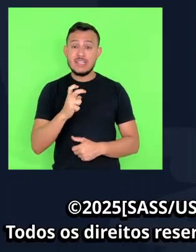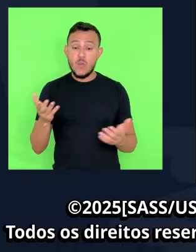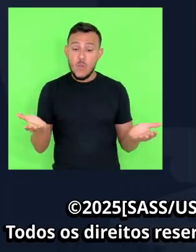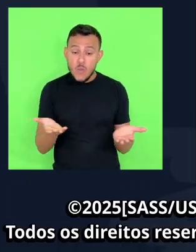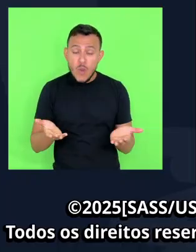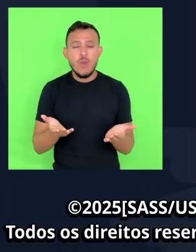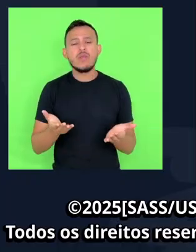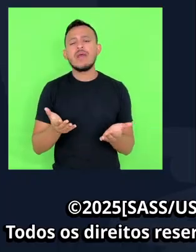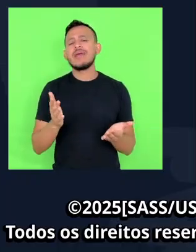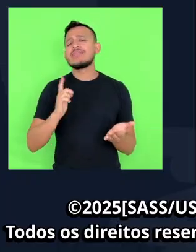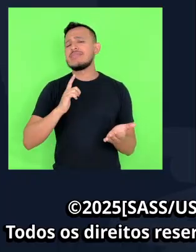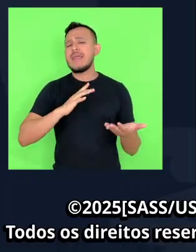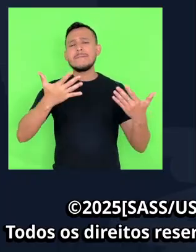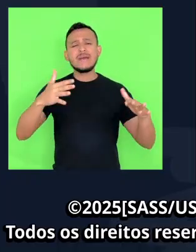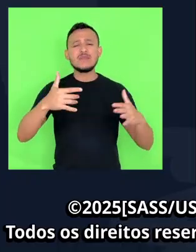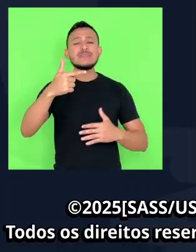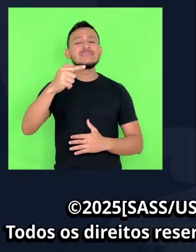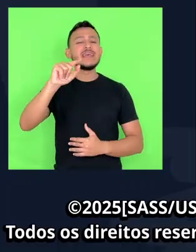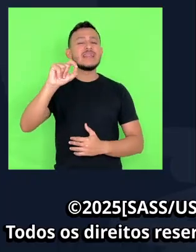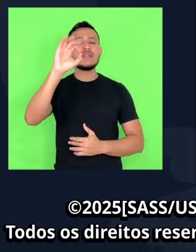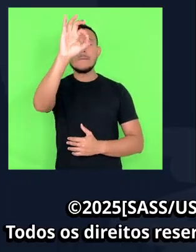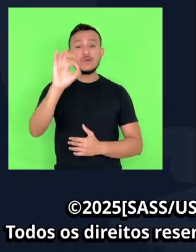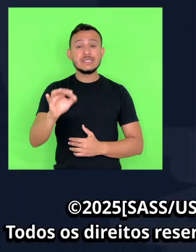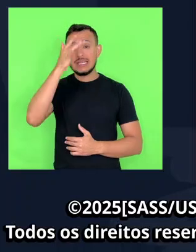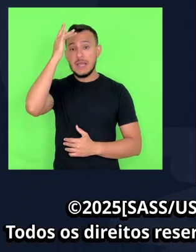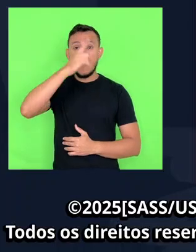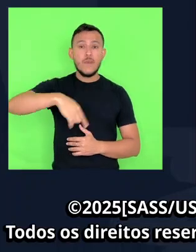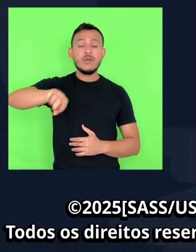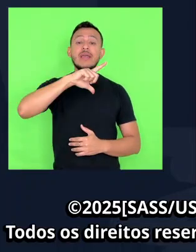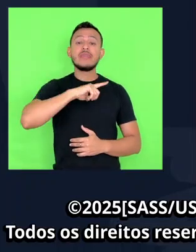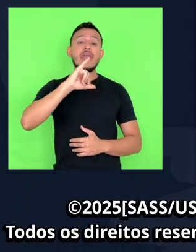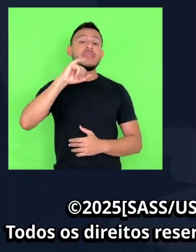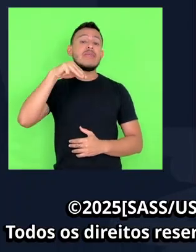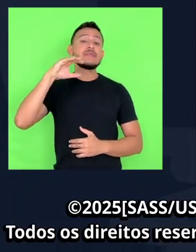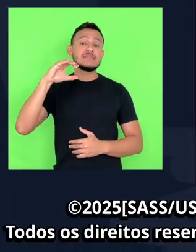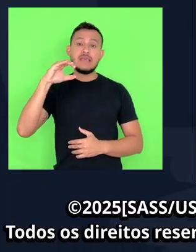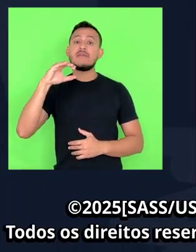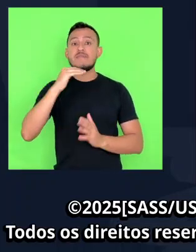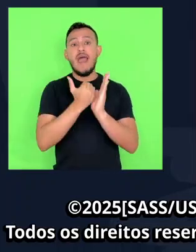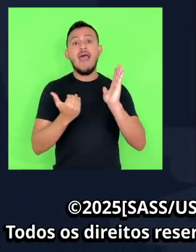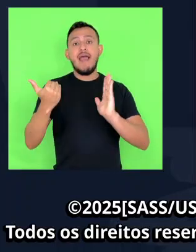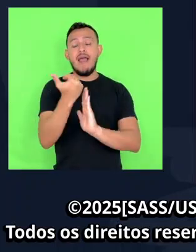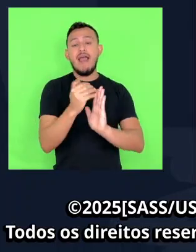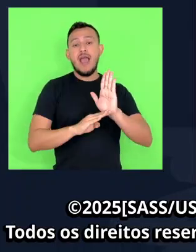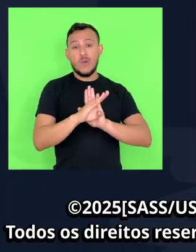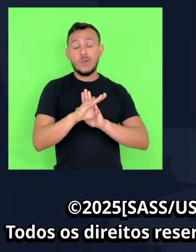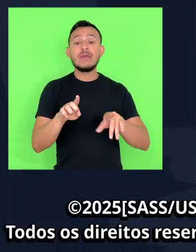com praticamente 70% da população com IMC alto